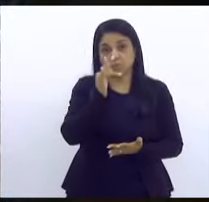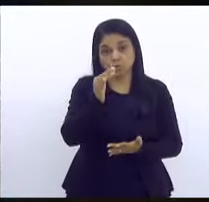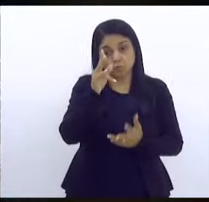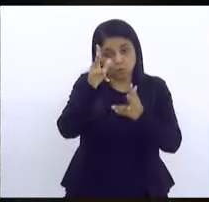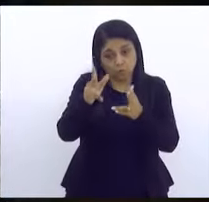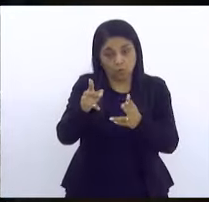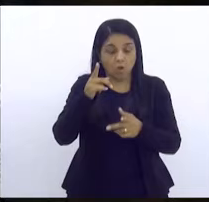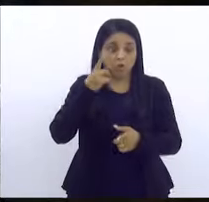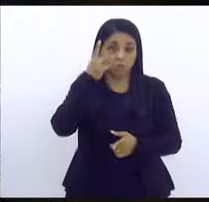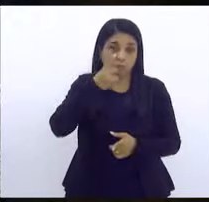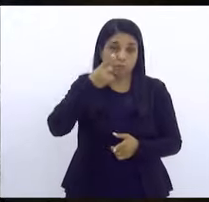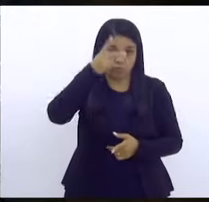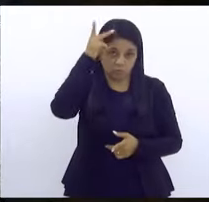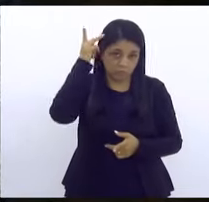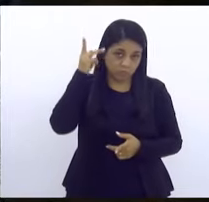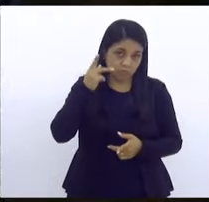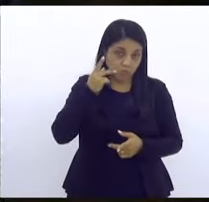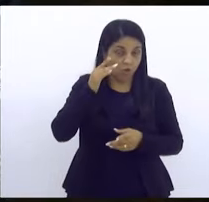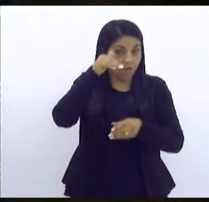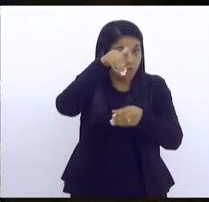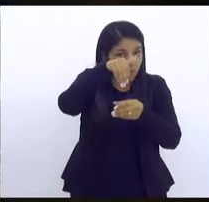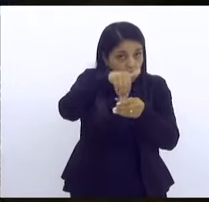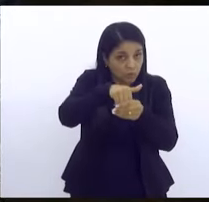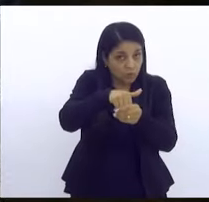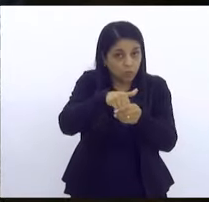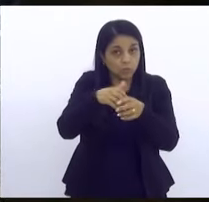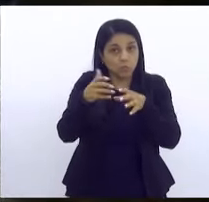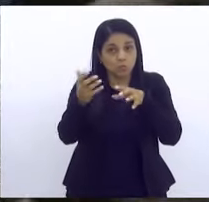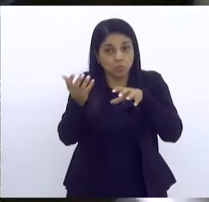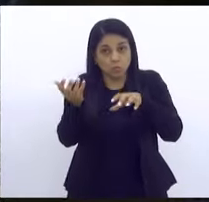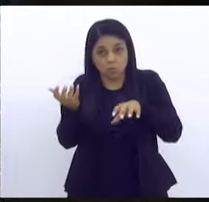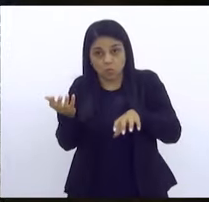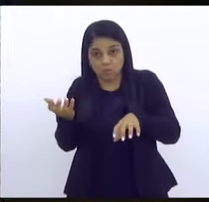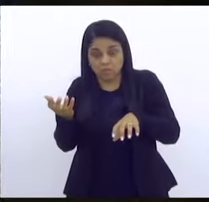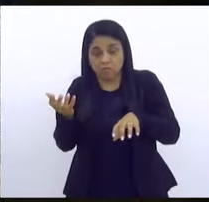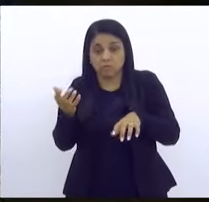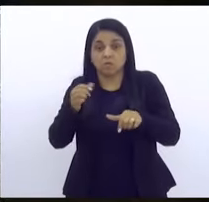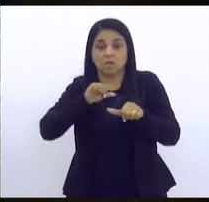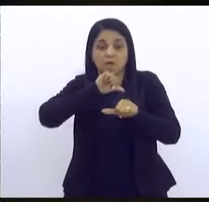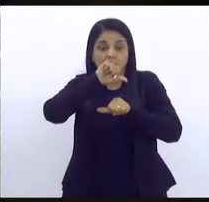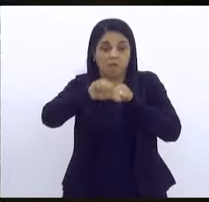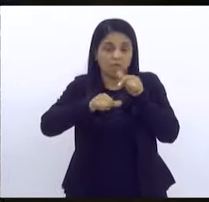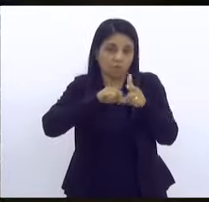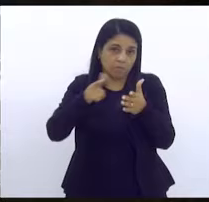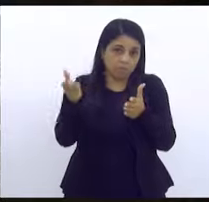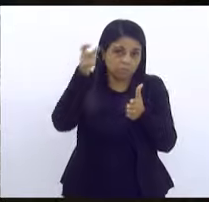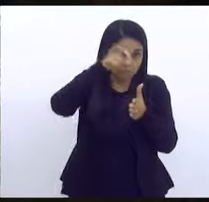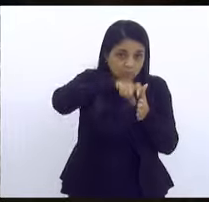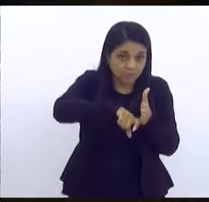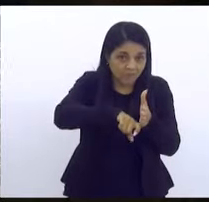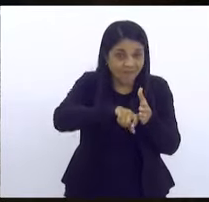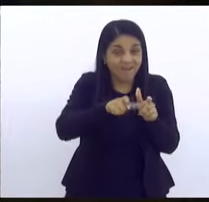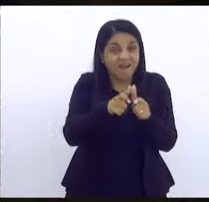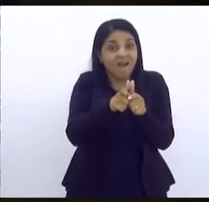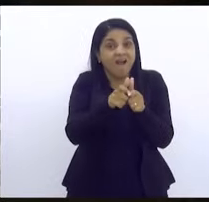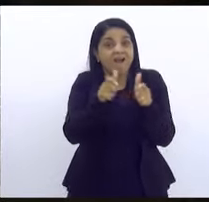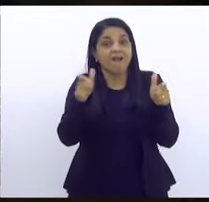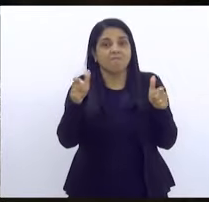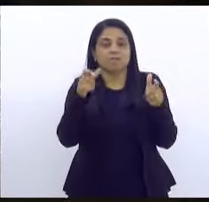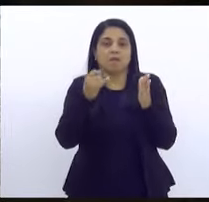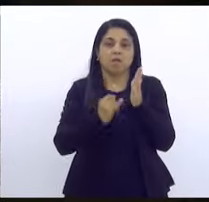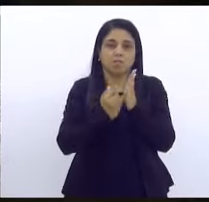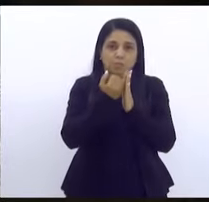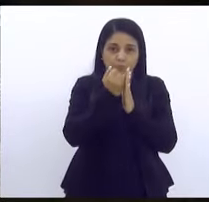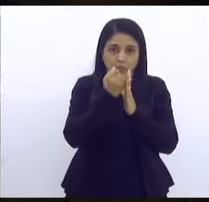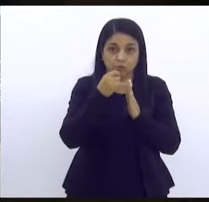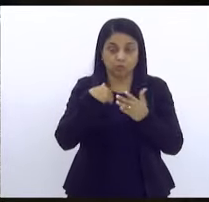falou, é votando no Congresso a reforma tributária ampliar. Mas o que nós temos para hoje, presidente, se eu